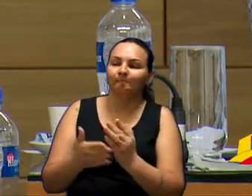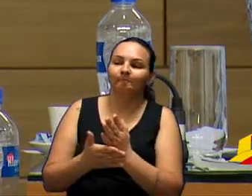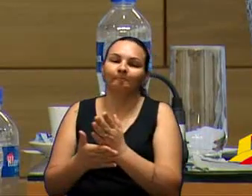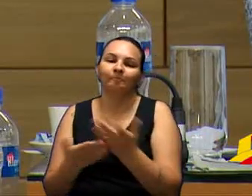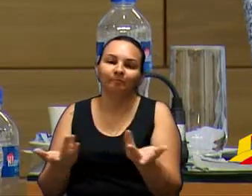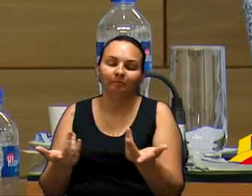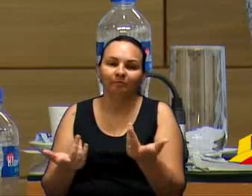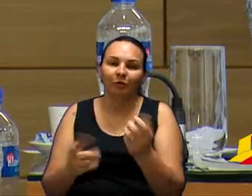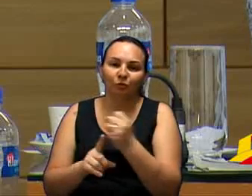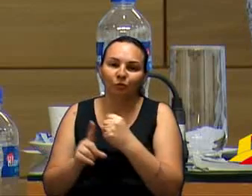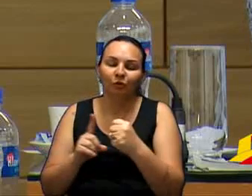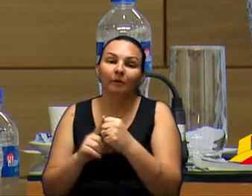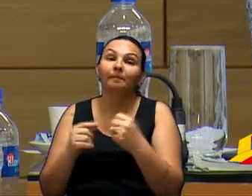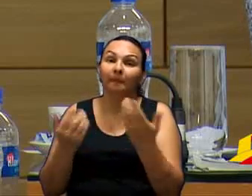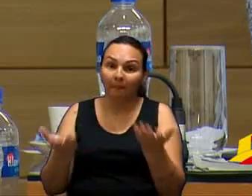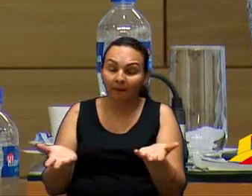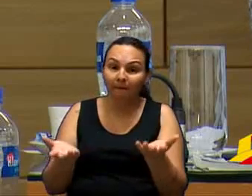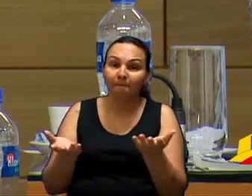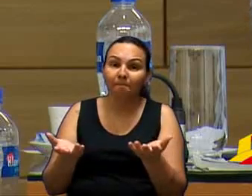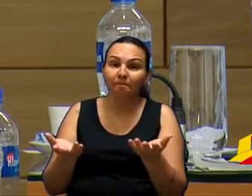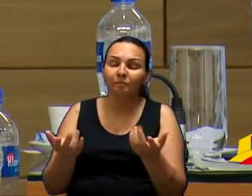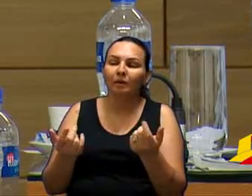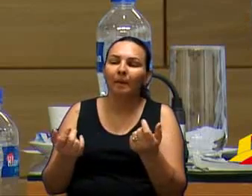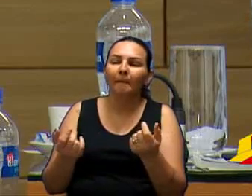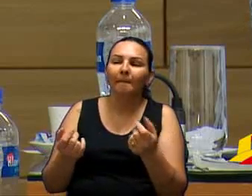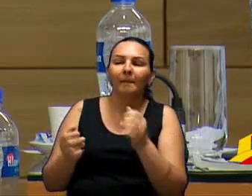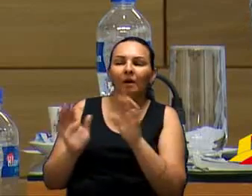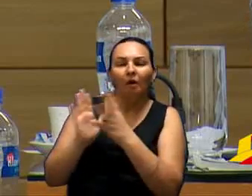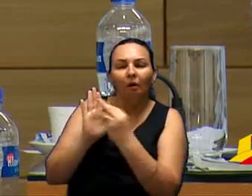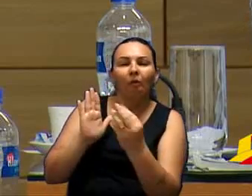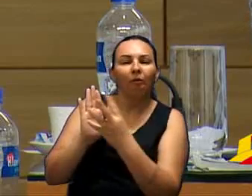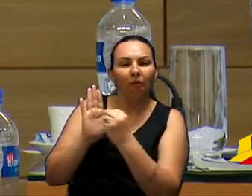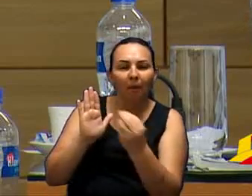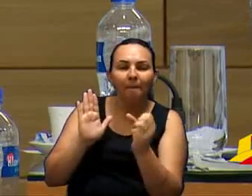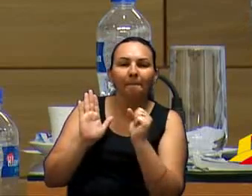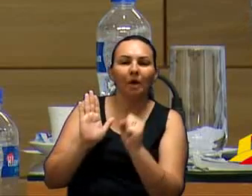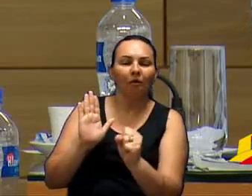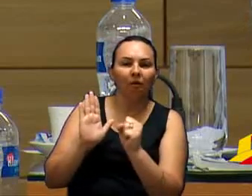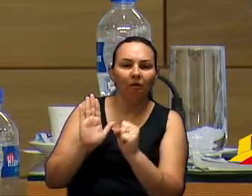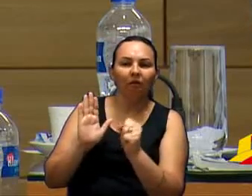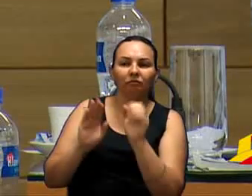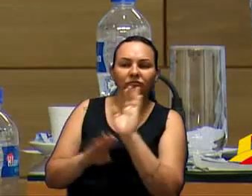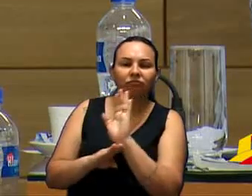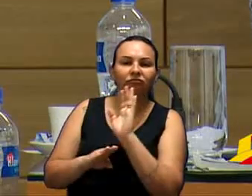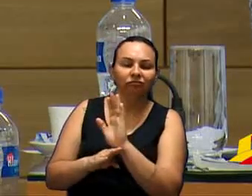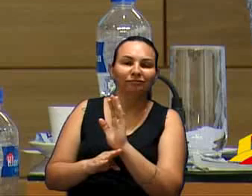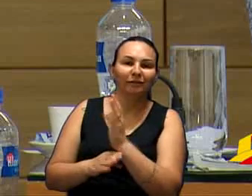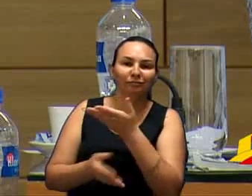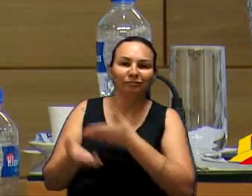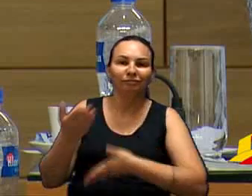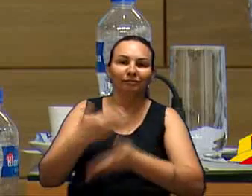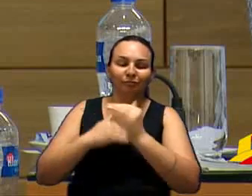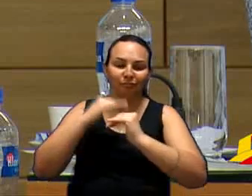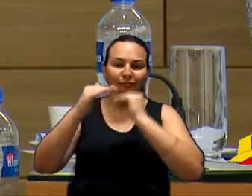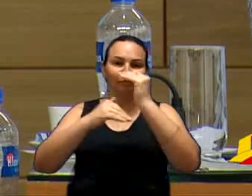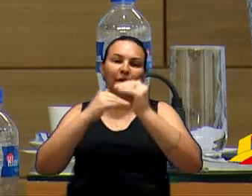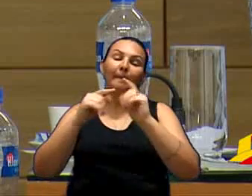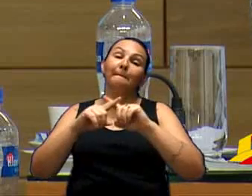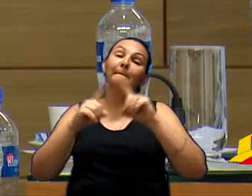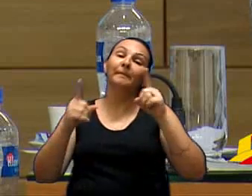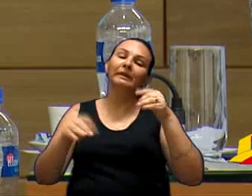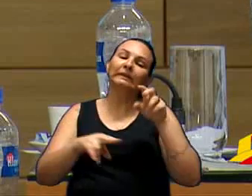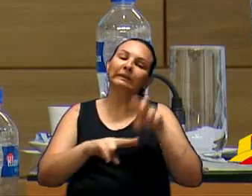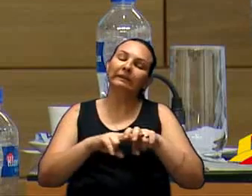então tá bom que esse case esse exemplo de vocês possa ser um exemplo que a gente possa então ter uma ação mais efetiva mas daí não temos que sentar